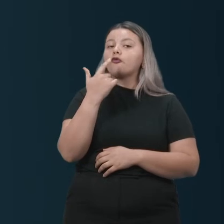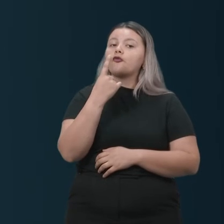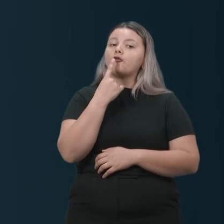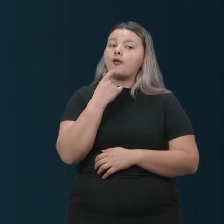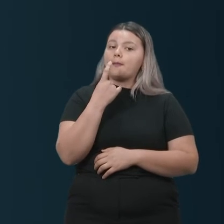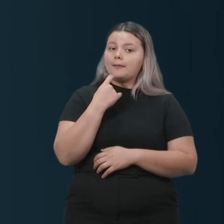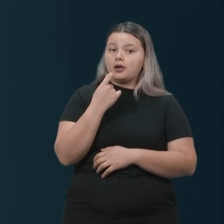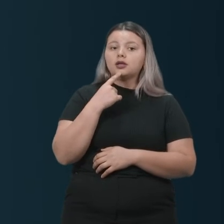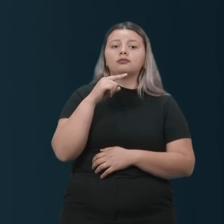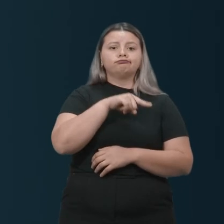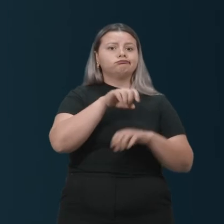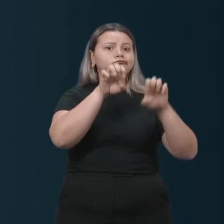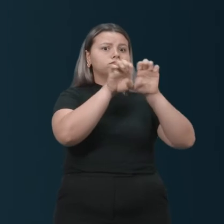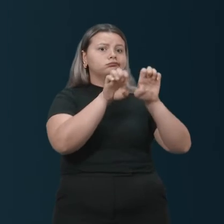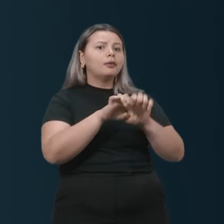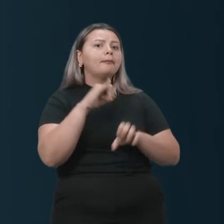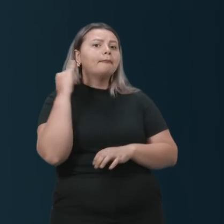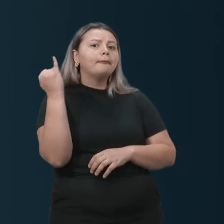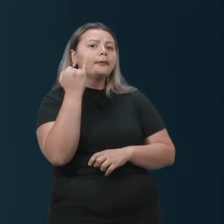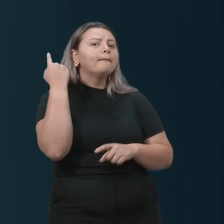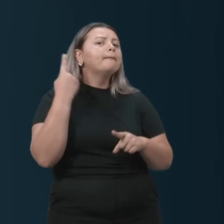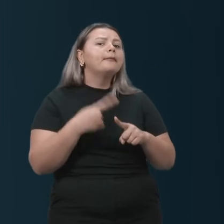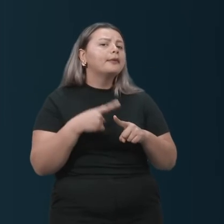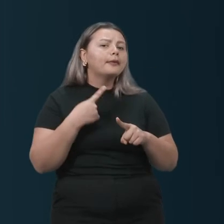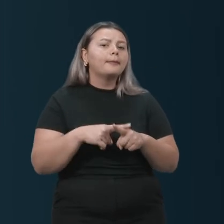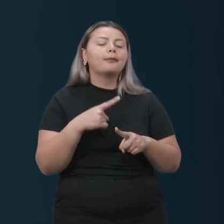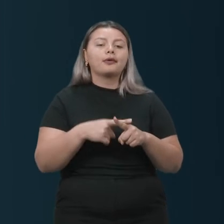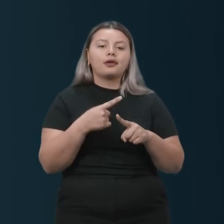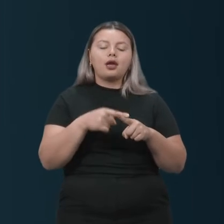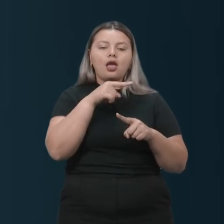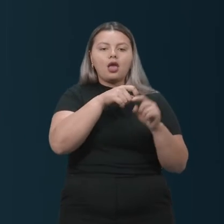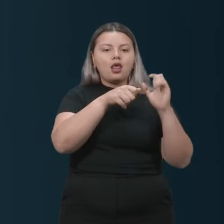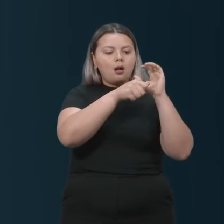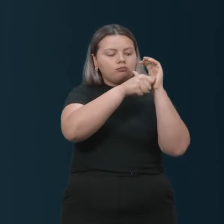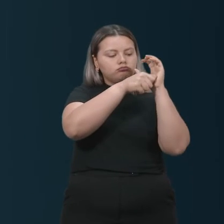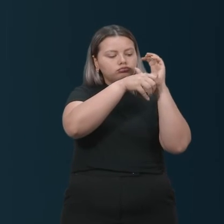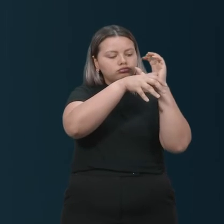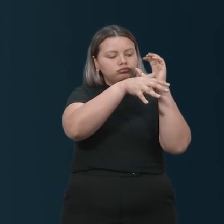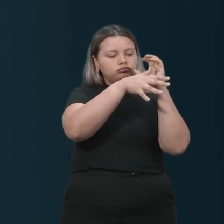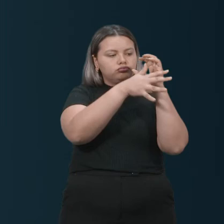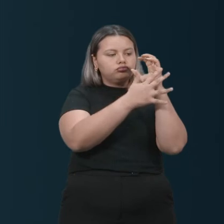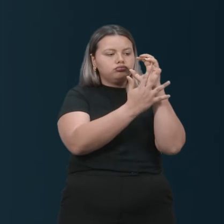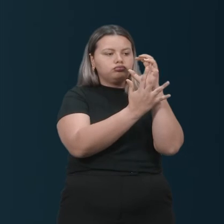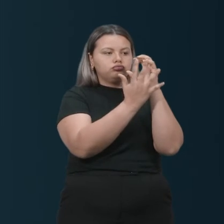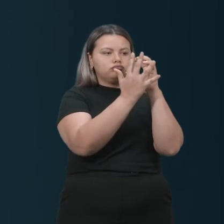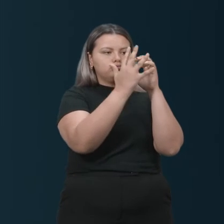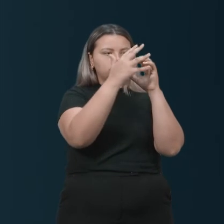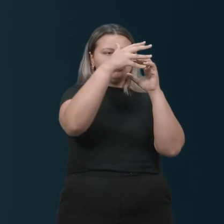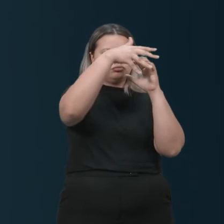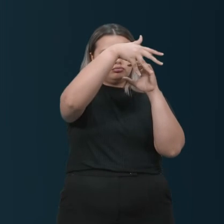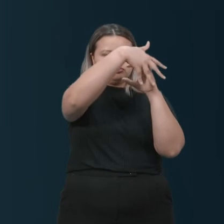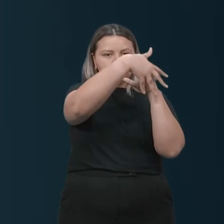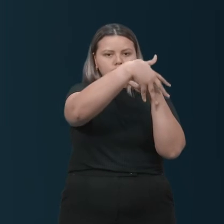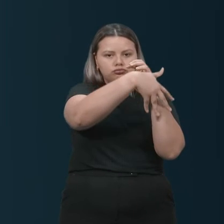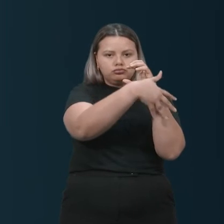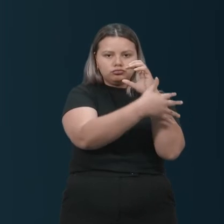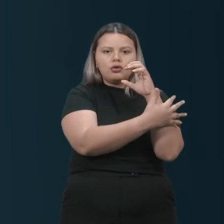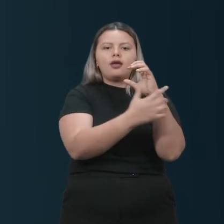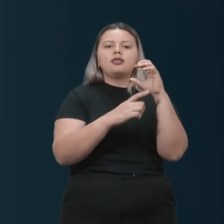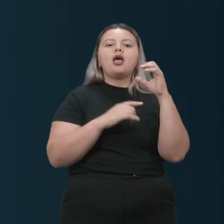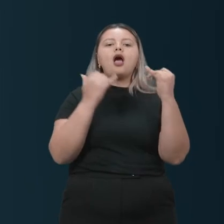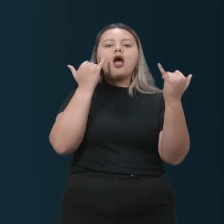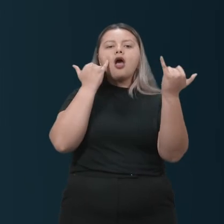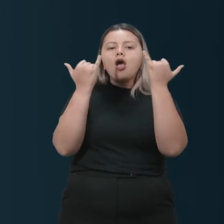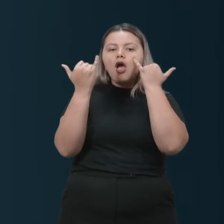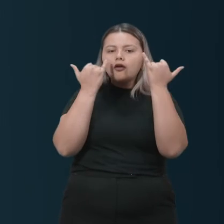e é uma estrutura importante porque ele serve como um distribuidor de informações que chegam até o encéfalo.